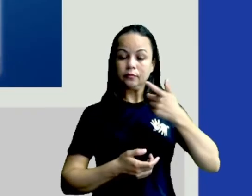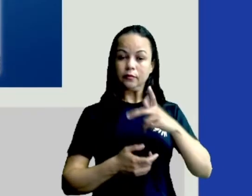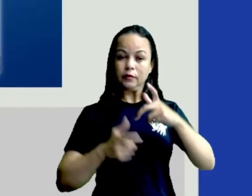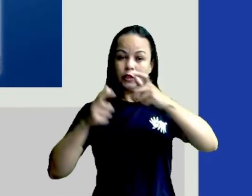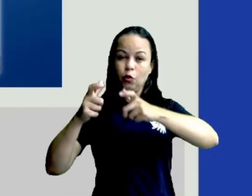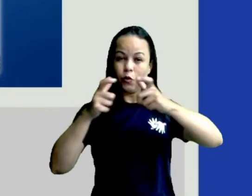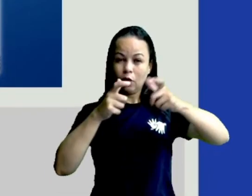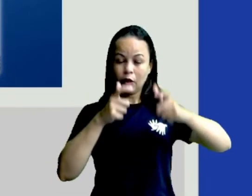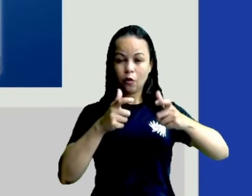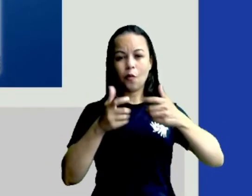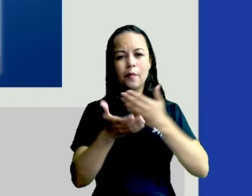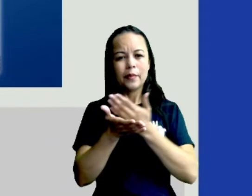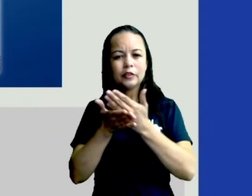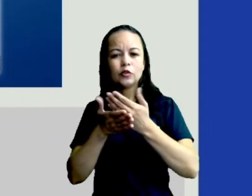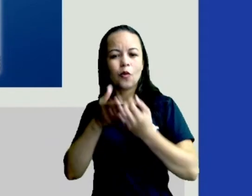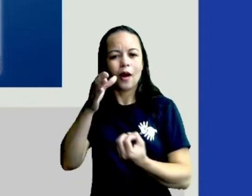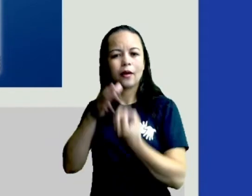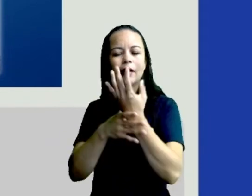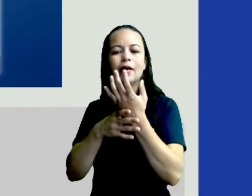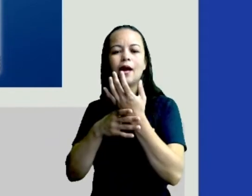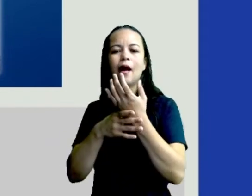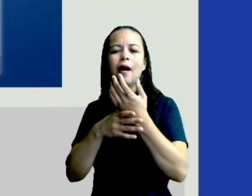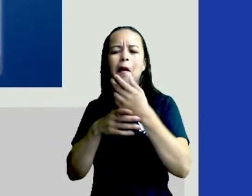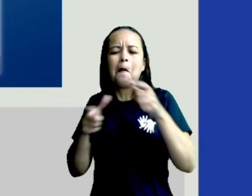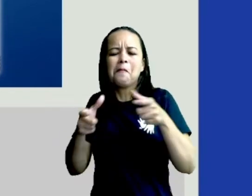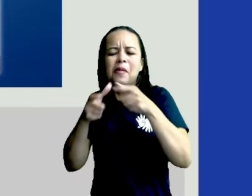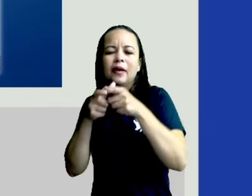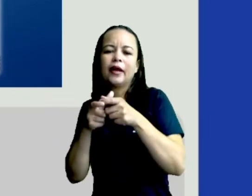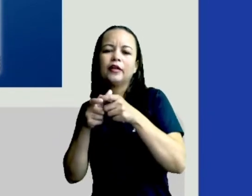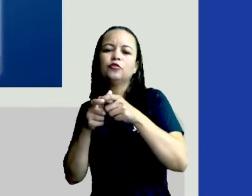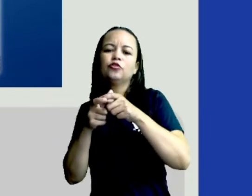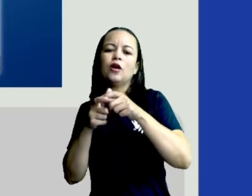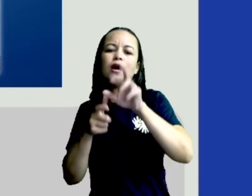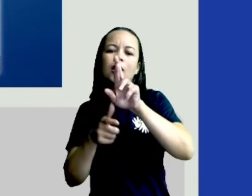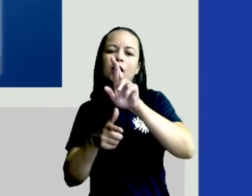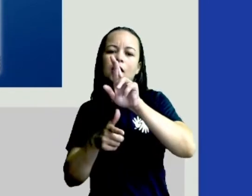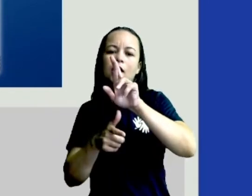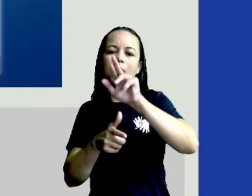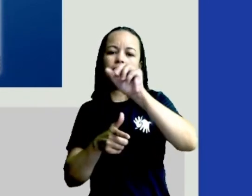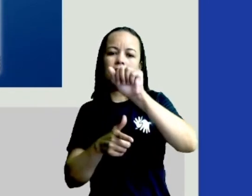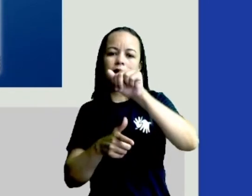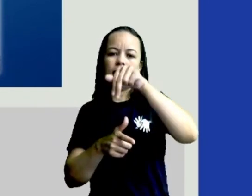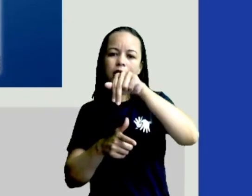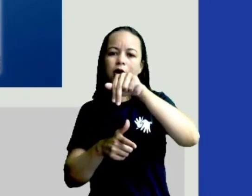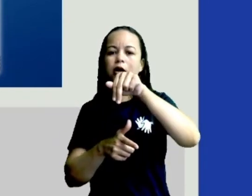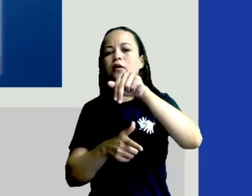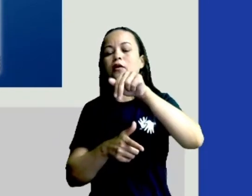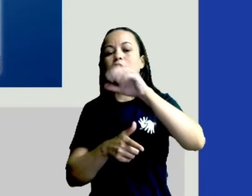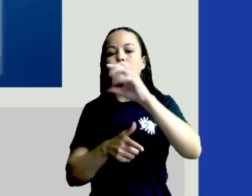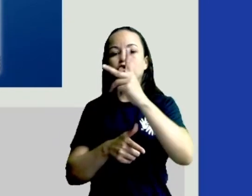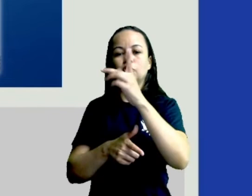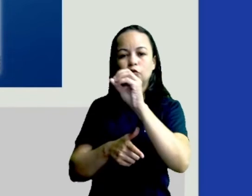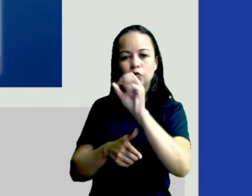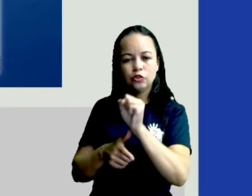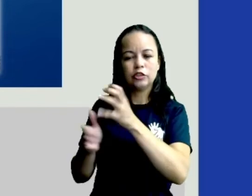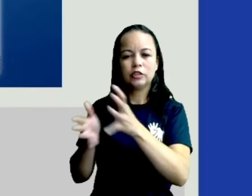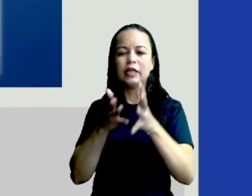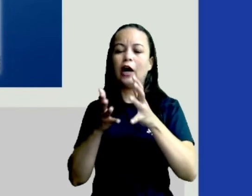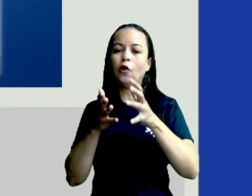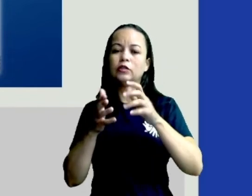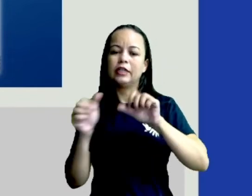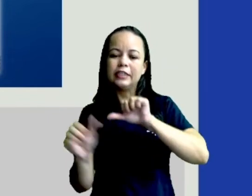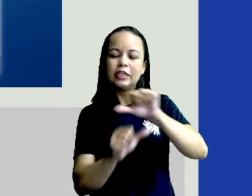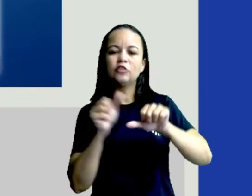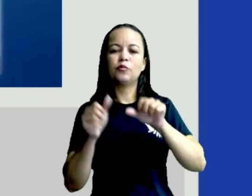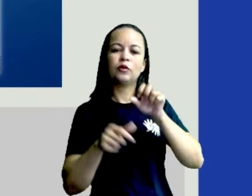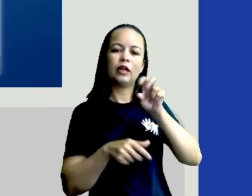a criar pequenos ranchos, onde futuramente, né, iriam se tornar povoados,